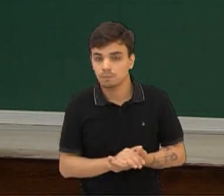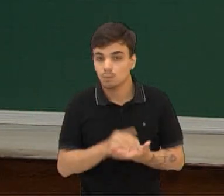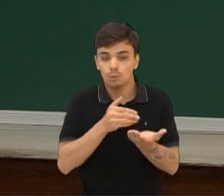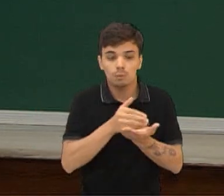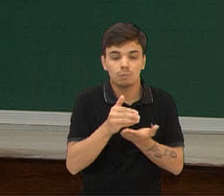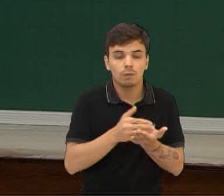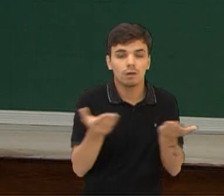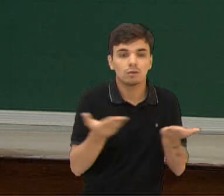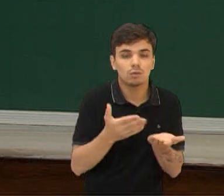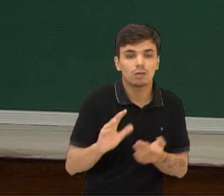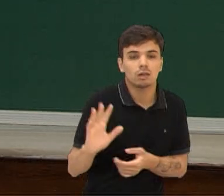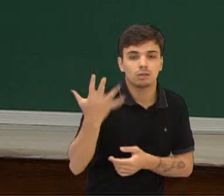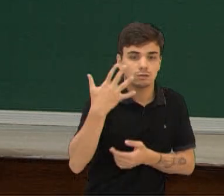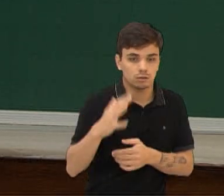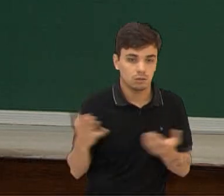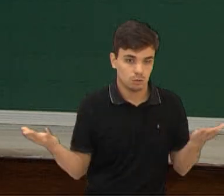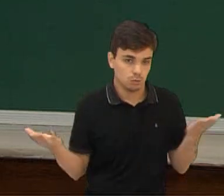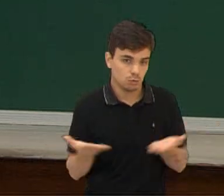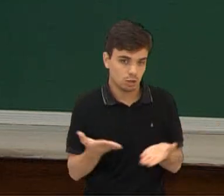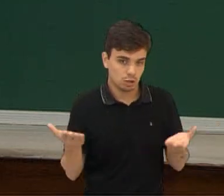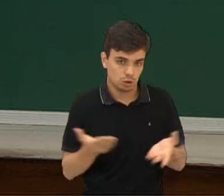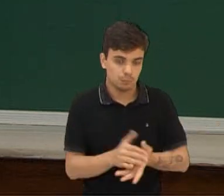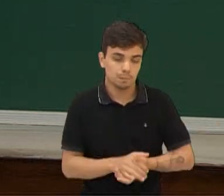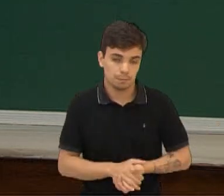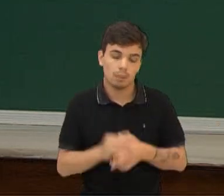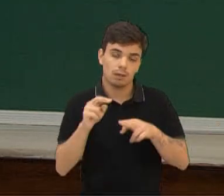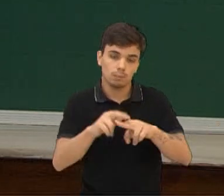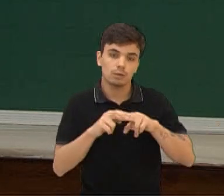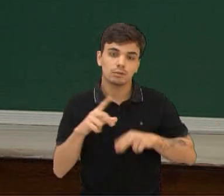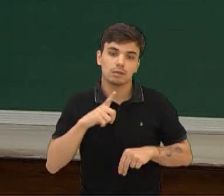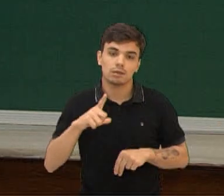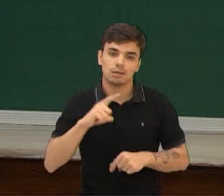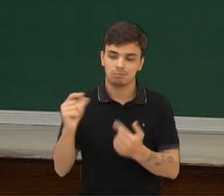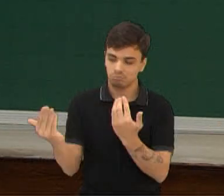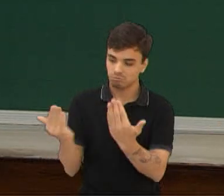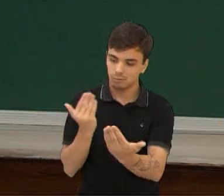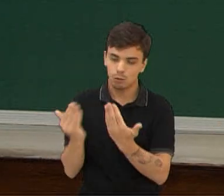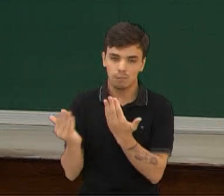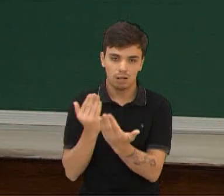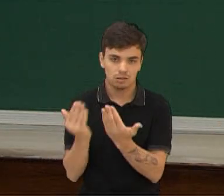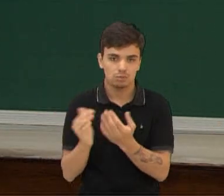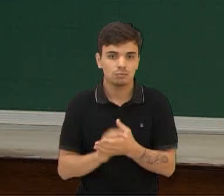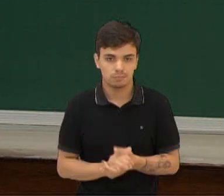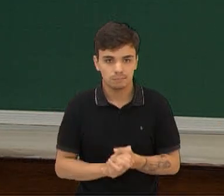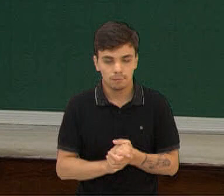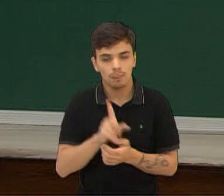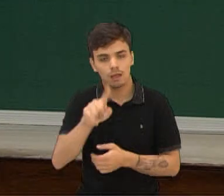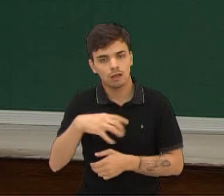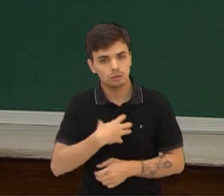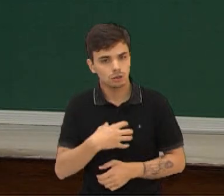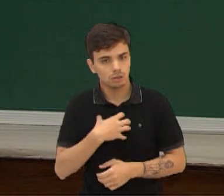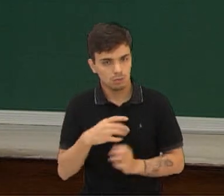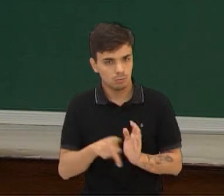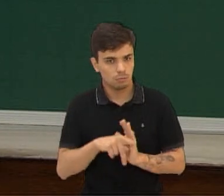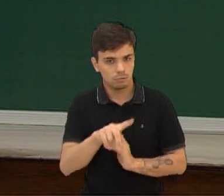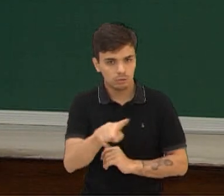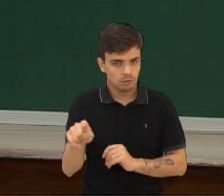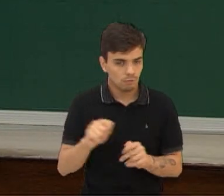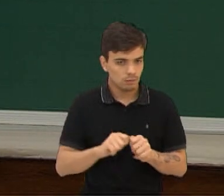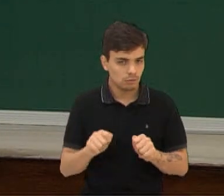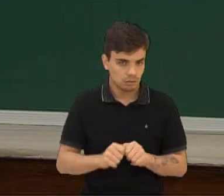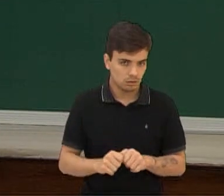acontece hoje, como é que as coisas acontecem hoje. Então, existe aqui uma comparação, tá? É uma maneira também de você